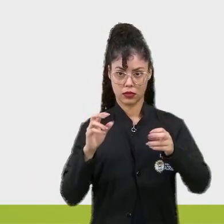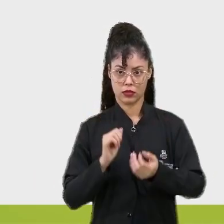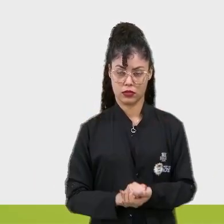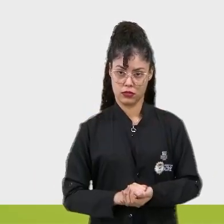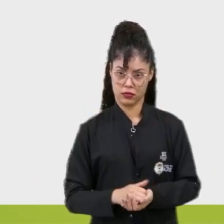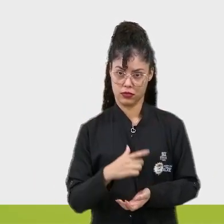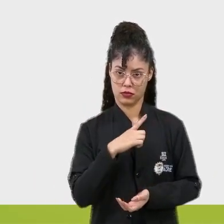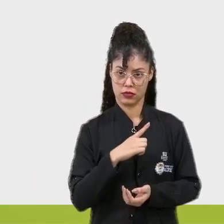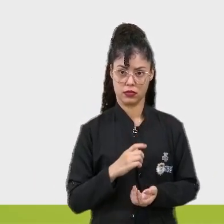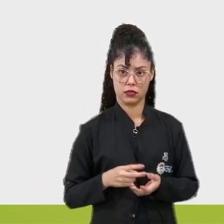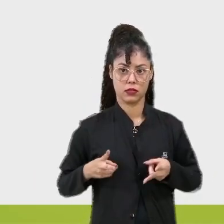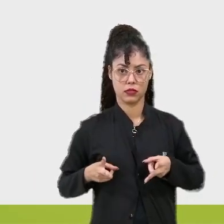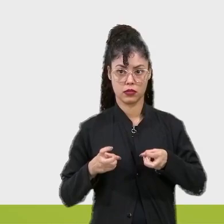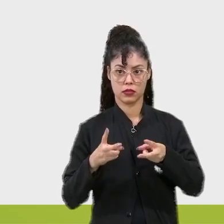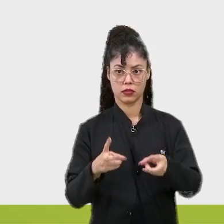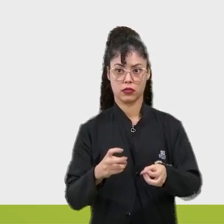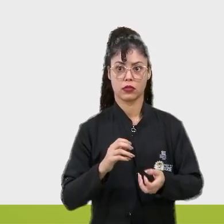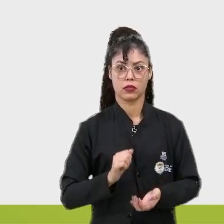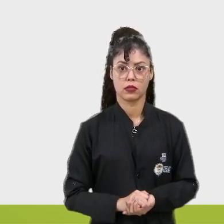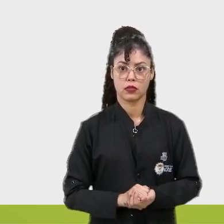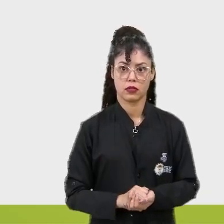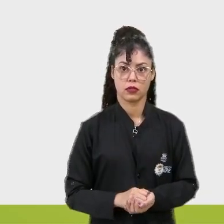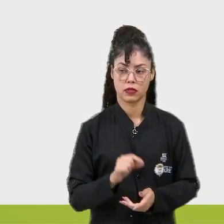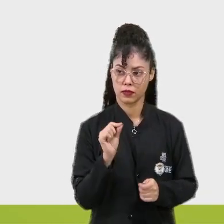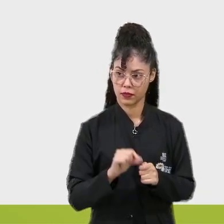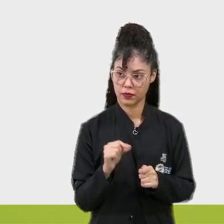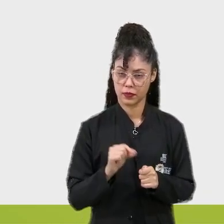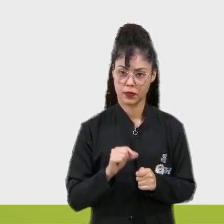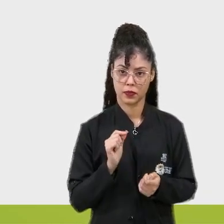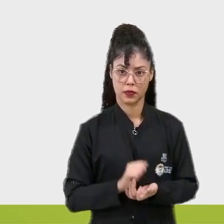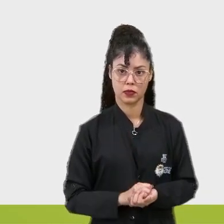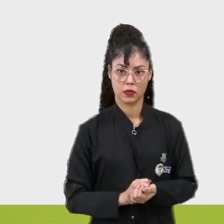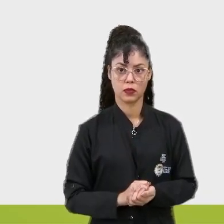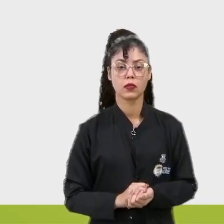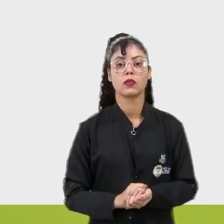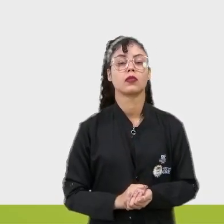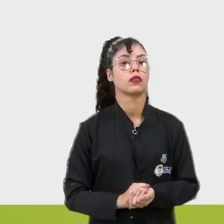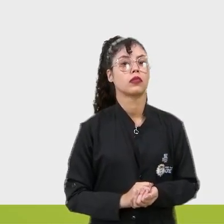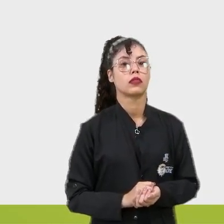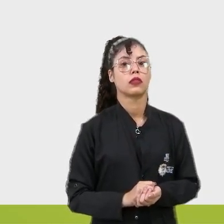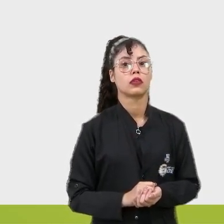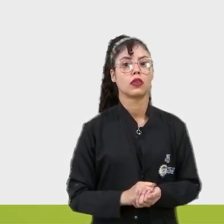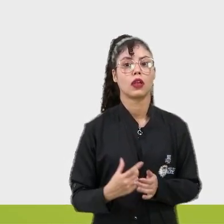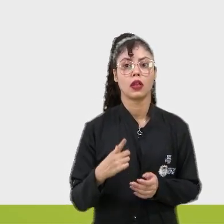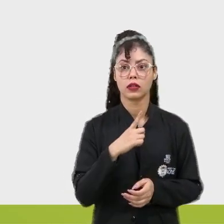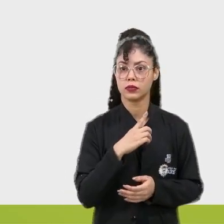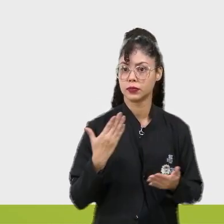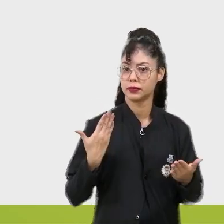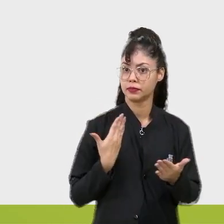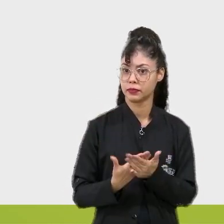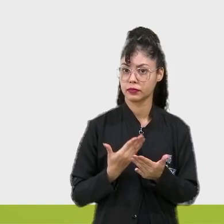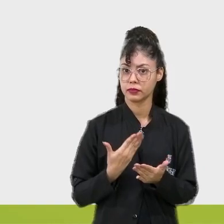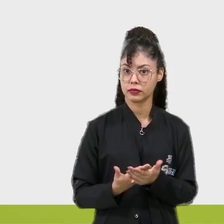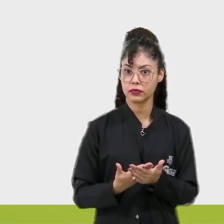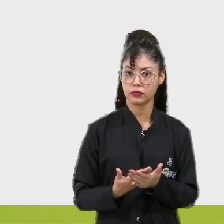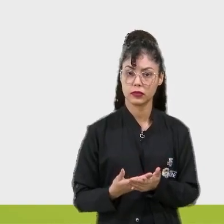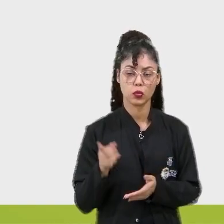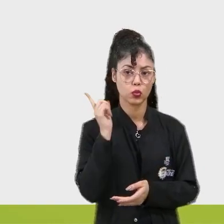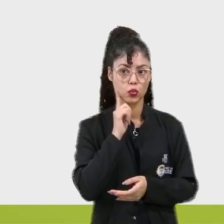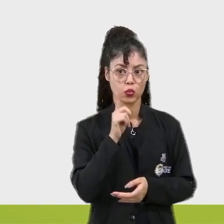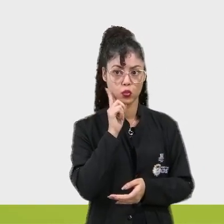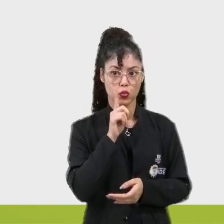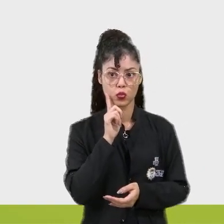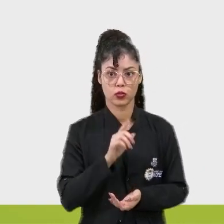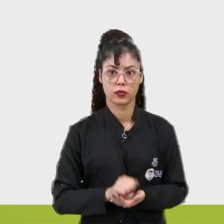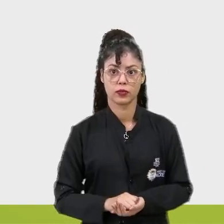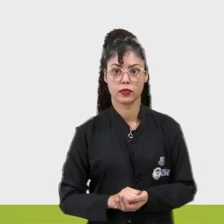cura para o câncer foram realizadas em centros de estudo nos Estados